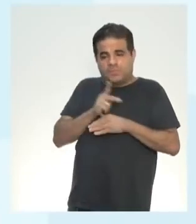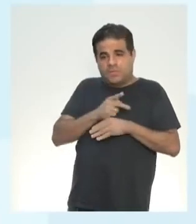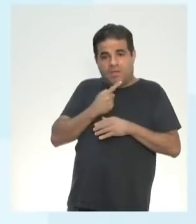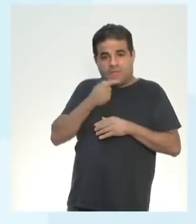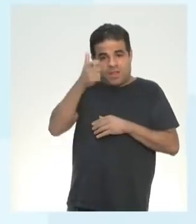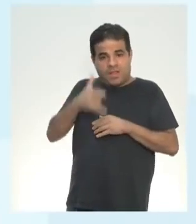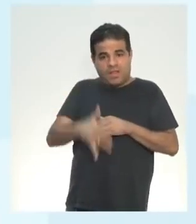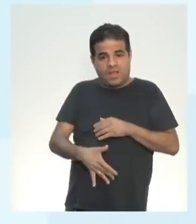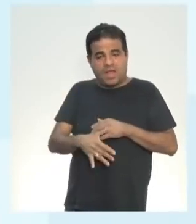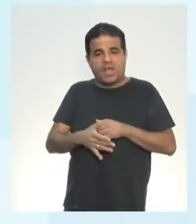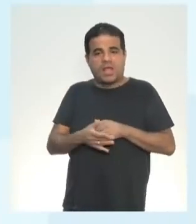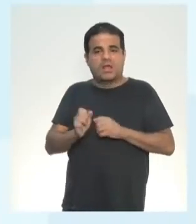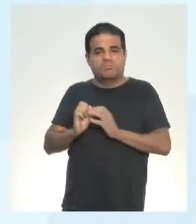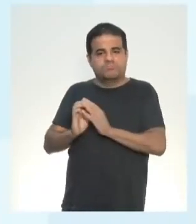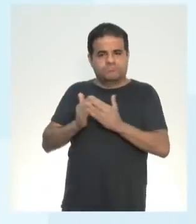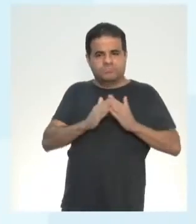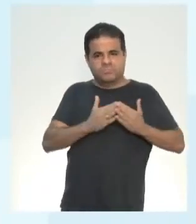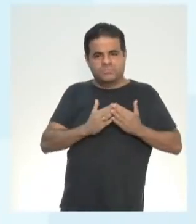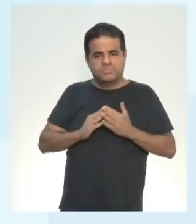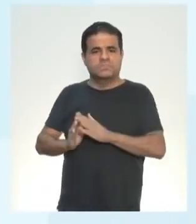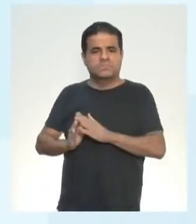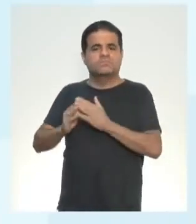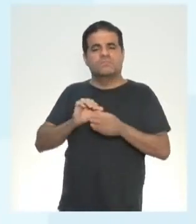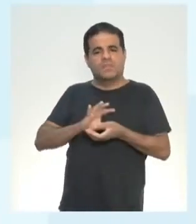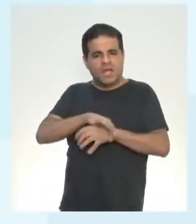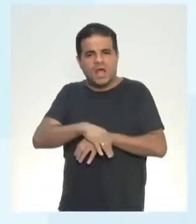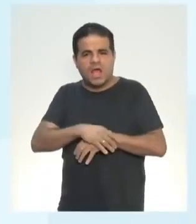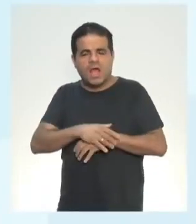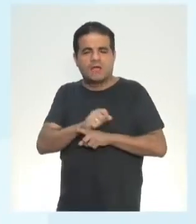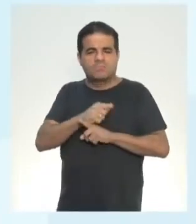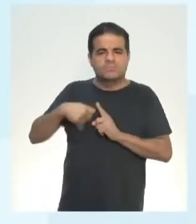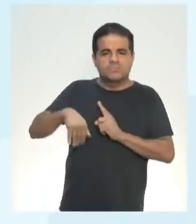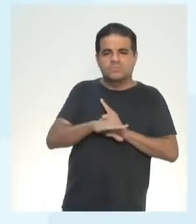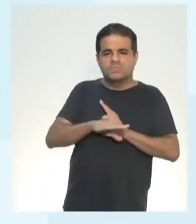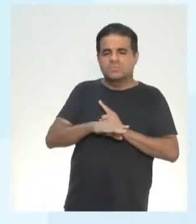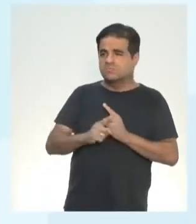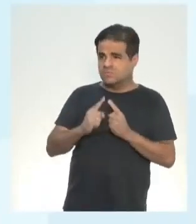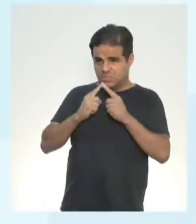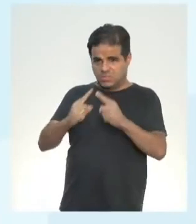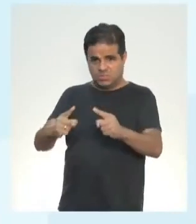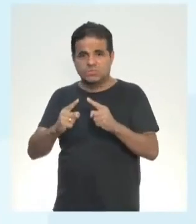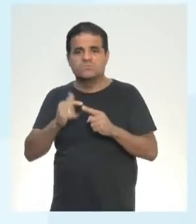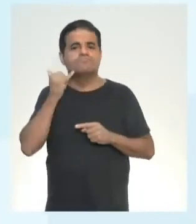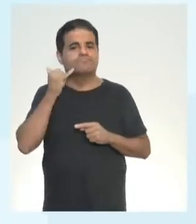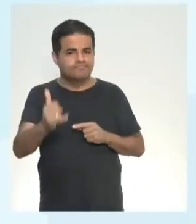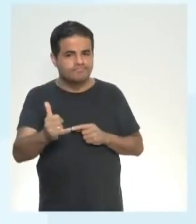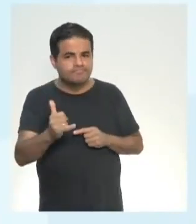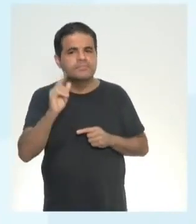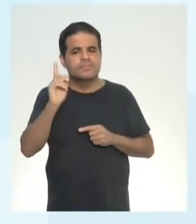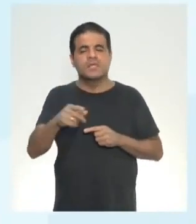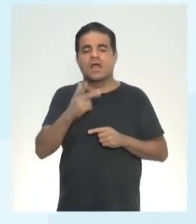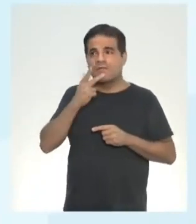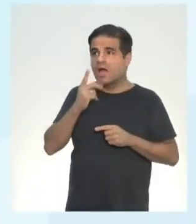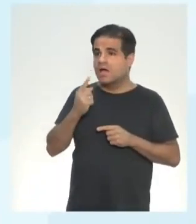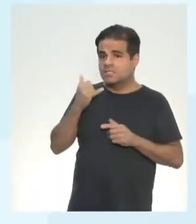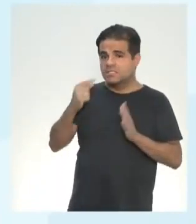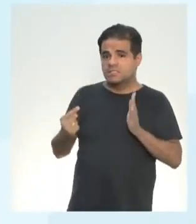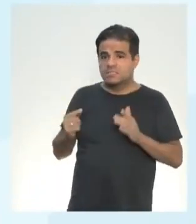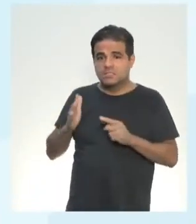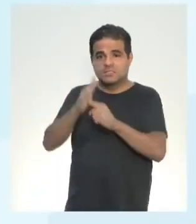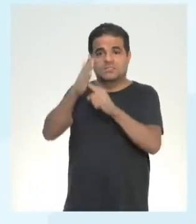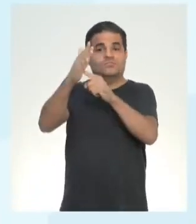aqui do cortiço, favela, insegurança social, denúncia. Né? Já faz essa denúncia. E